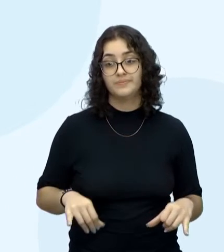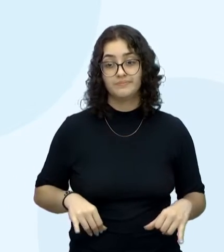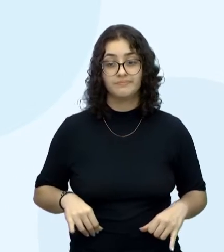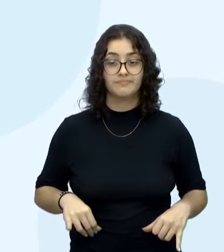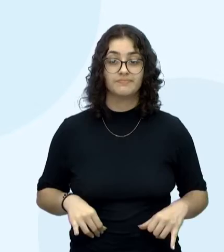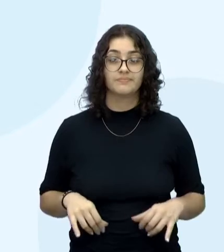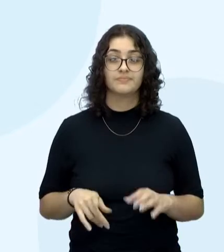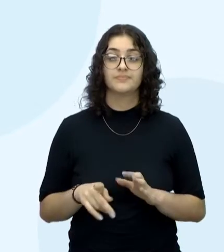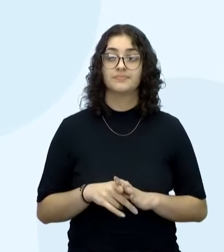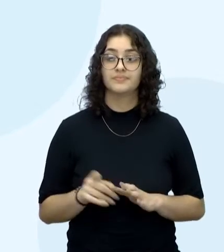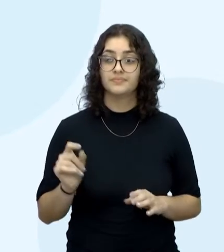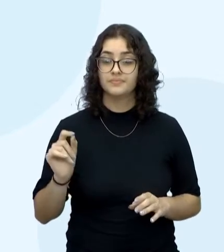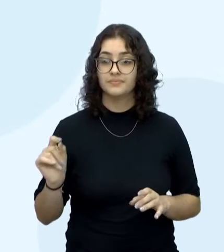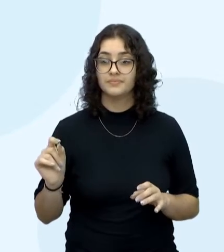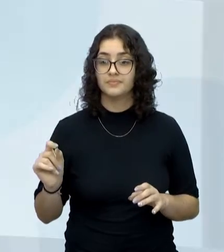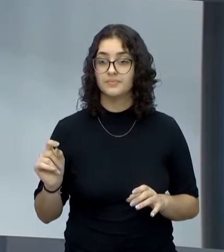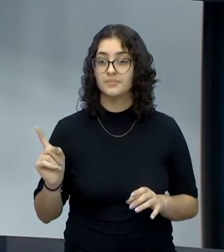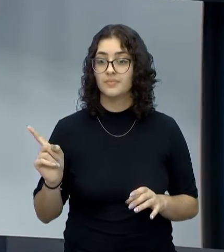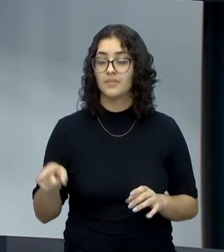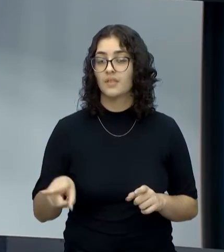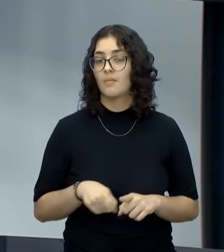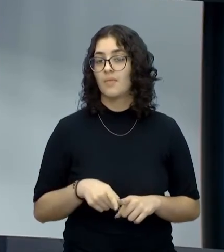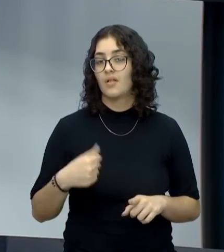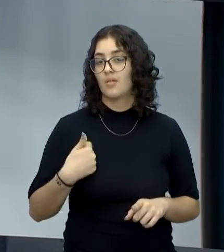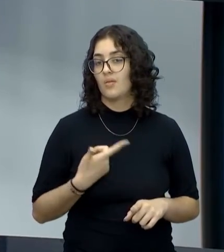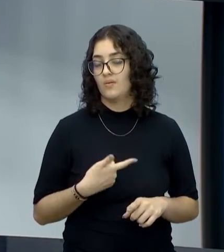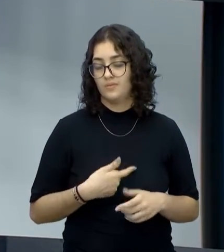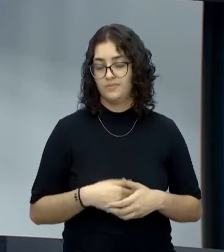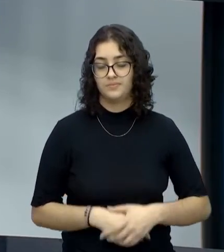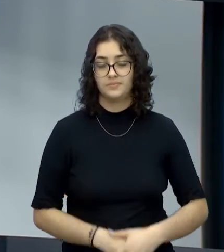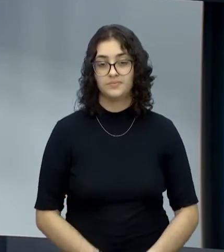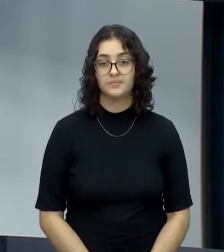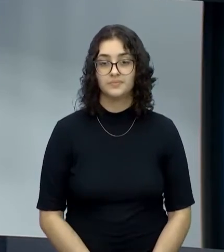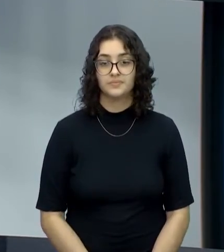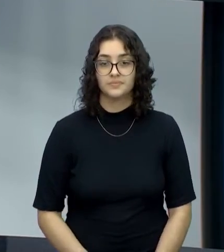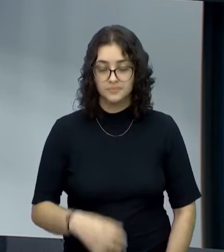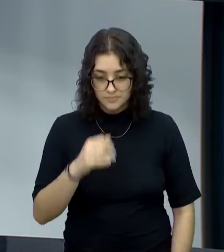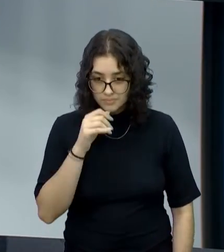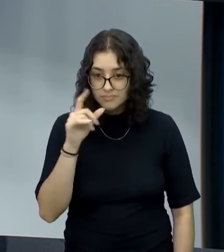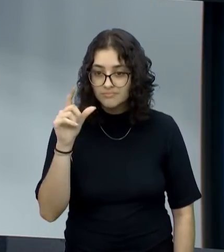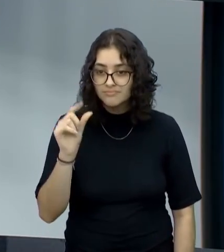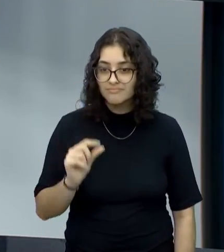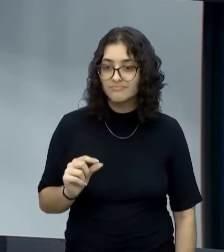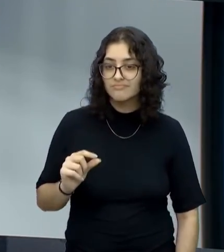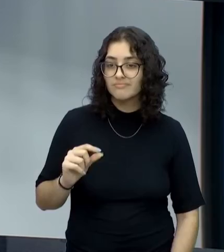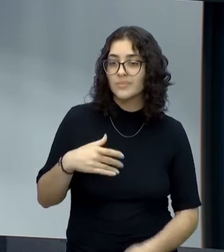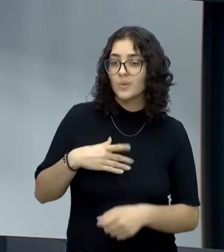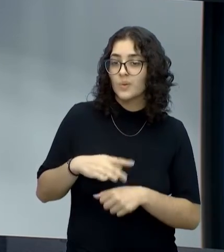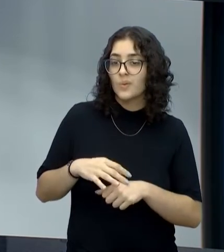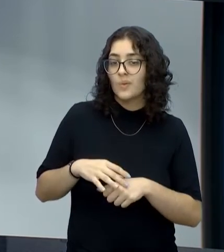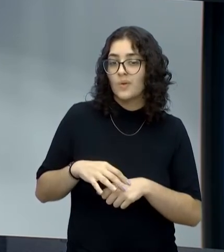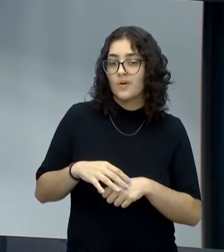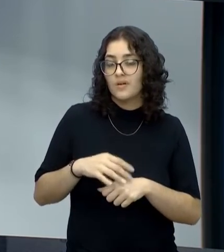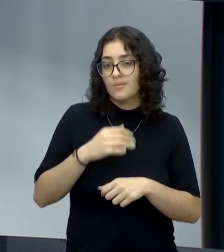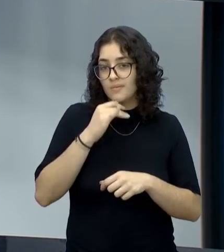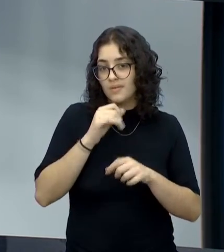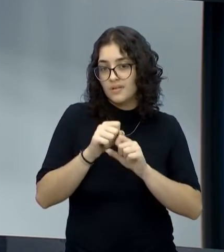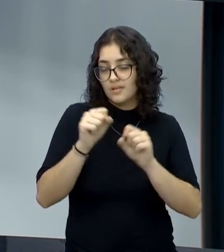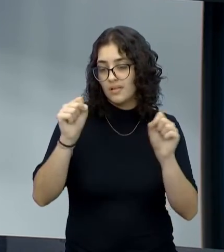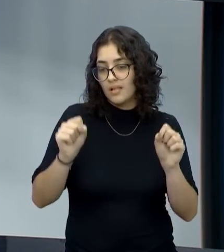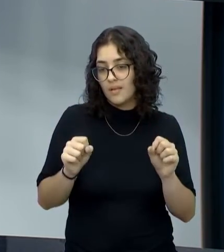imune dos organismos? Acontece a mesma coisa com a gente, né? Se a imunidade está baixa, ou seja, se o nosso sistema